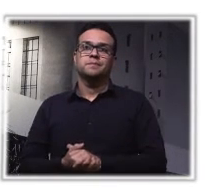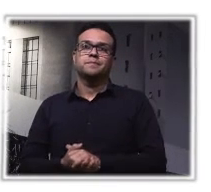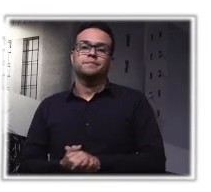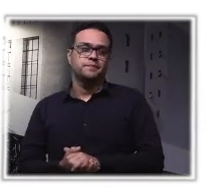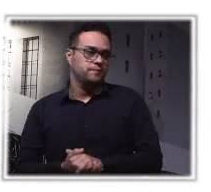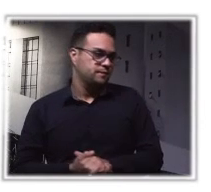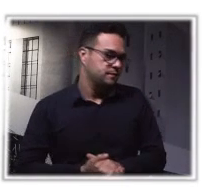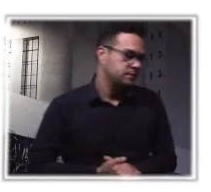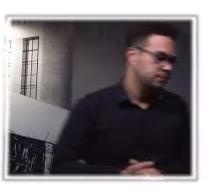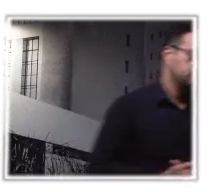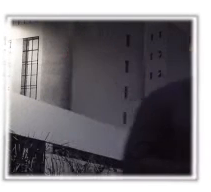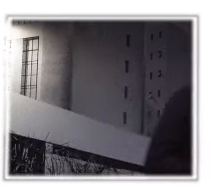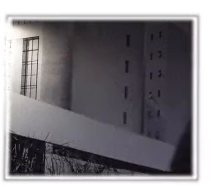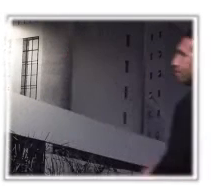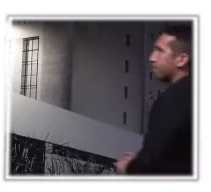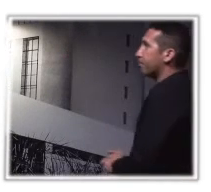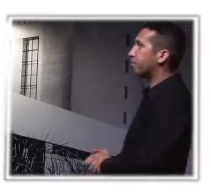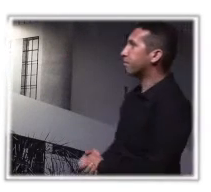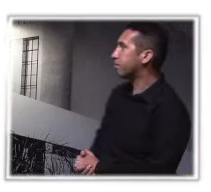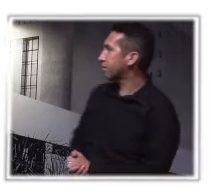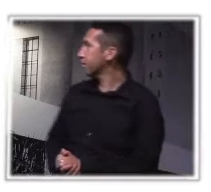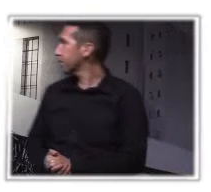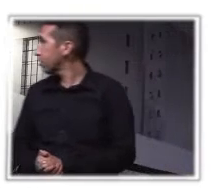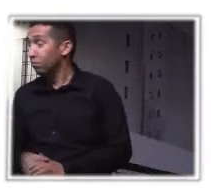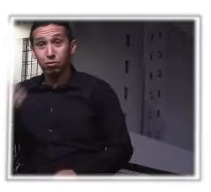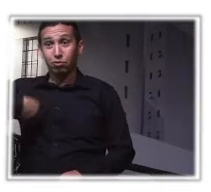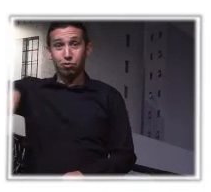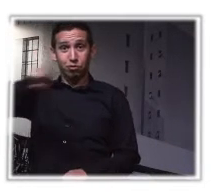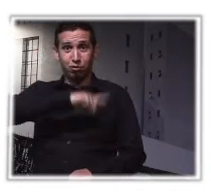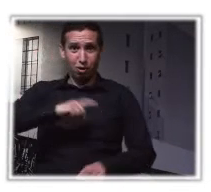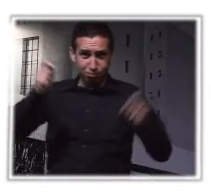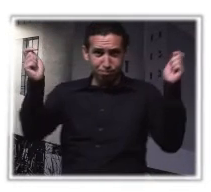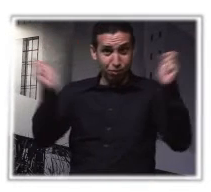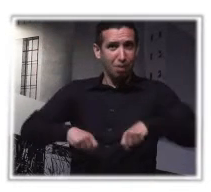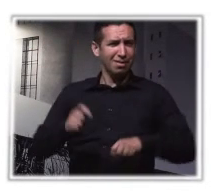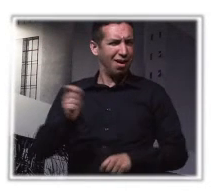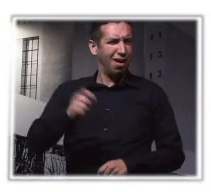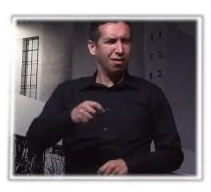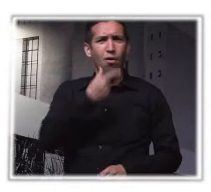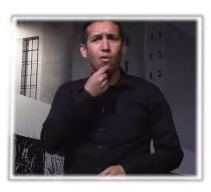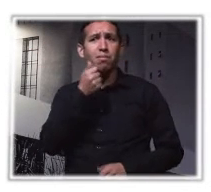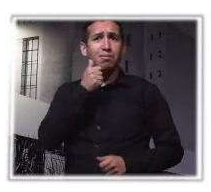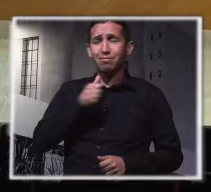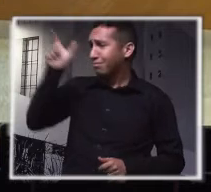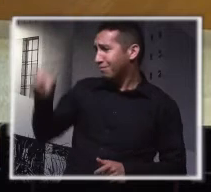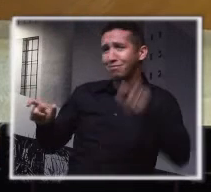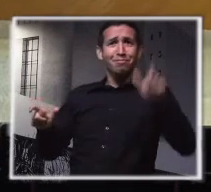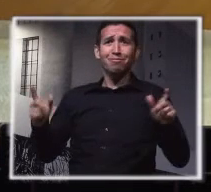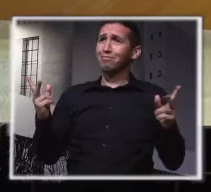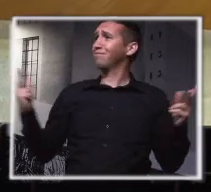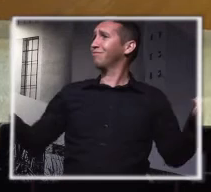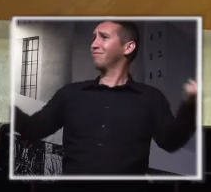também. We can do it. Nós, mulheres, conseguimos. Não só nós, mulheres. Homens e mulheres. Todos